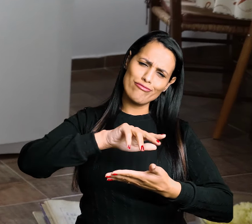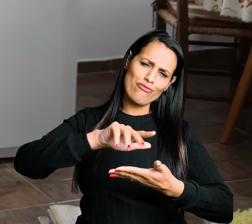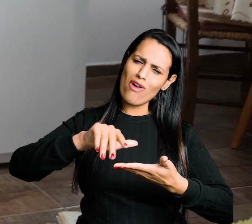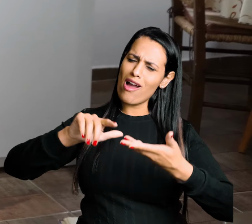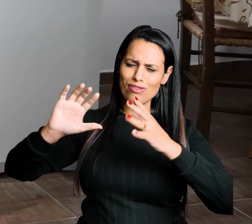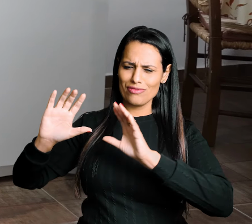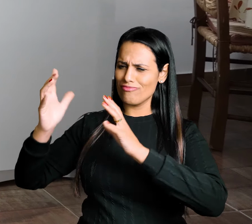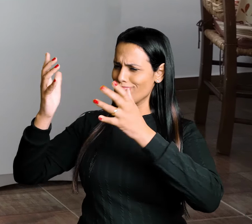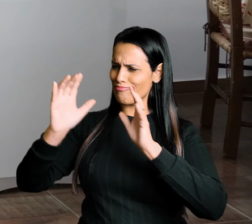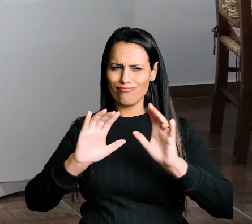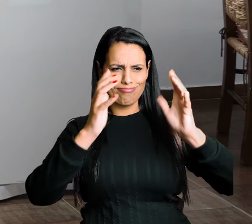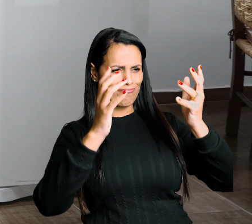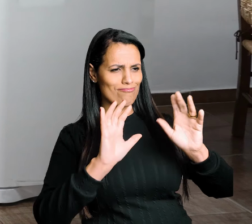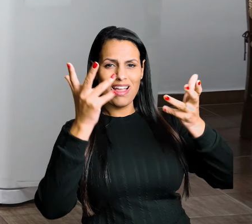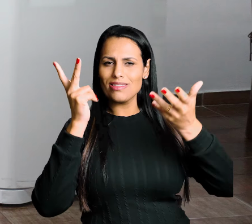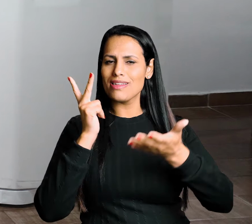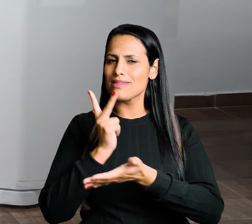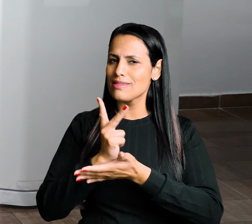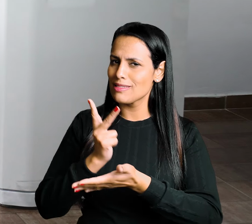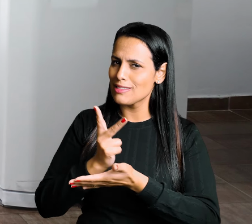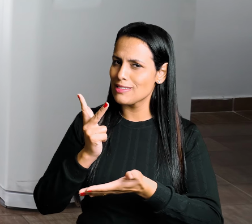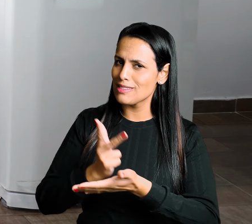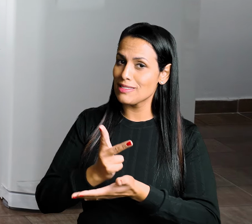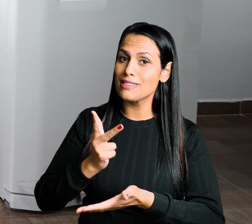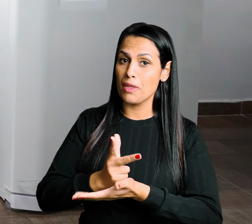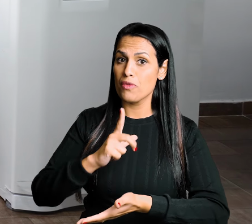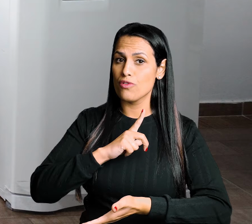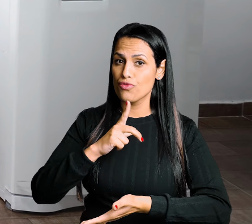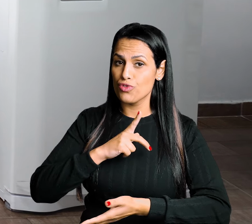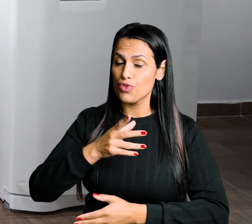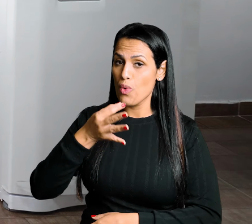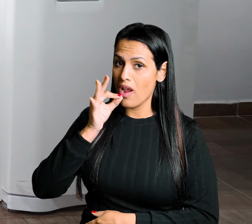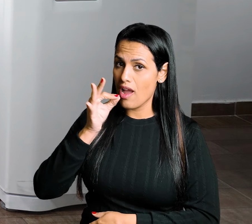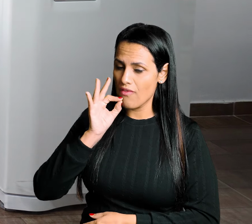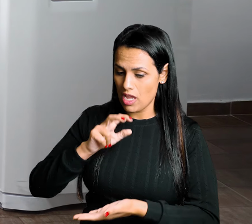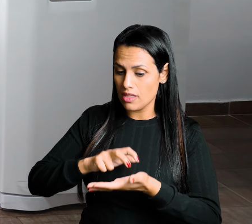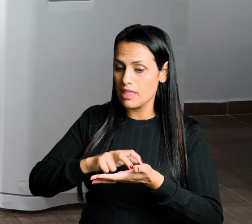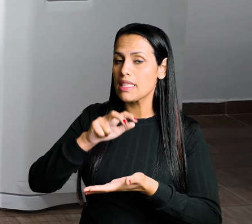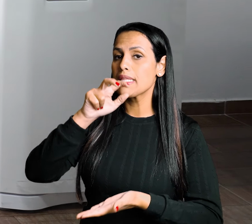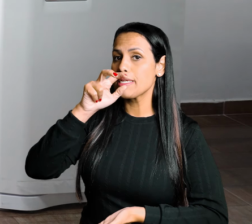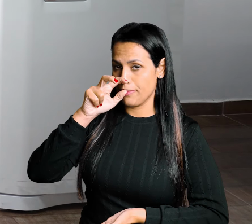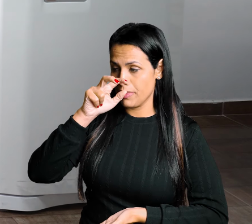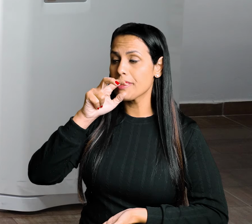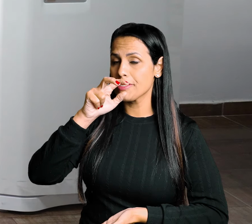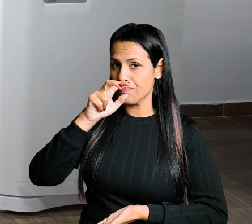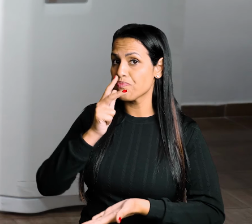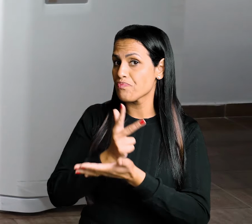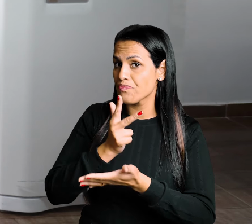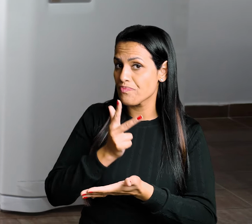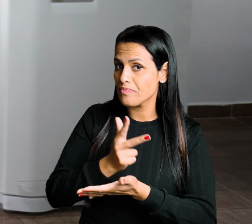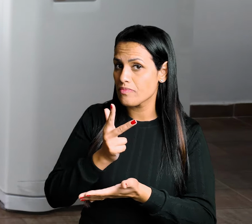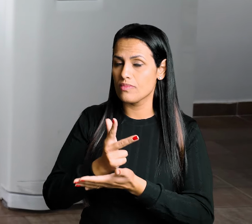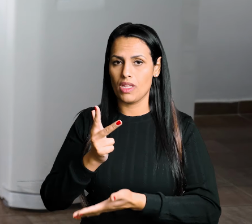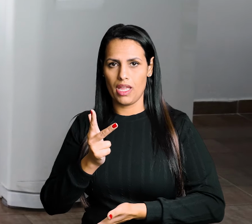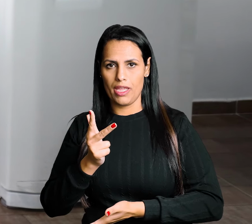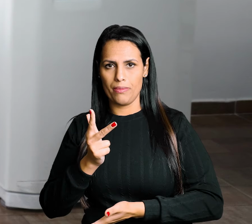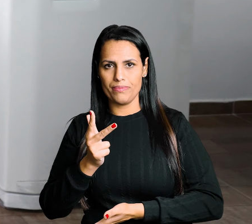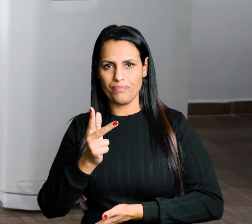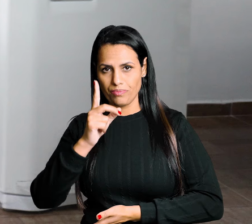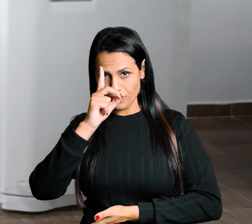São Gonçalo. Então a gente sempre participava dessas festas e tinha o café da manhã. Sempre os donos